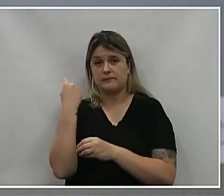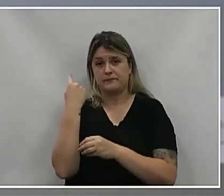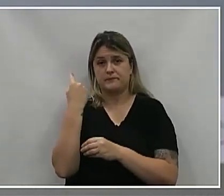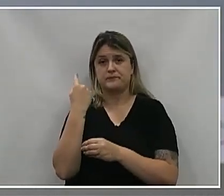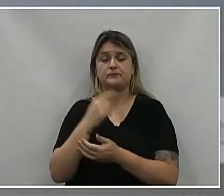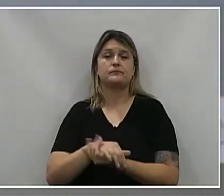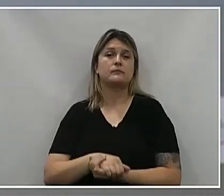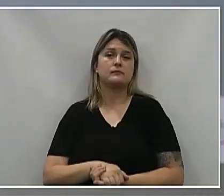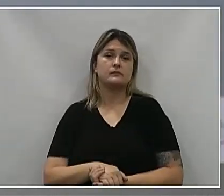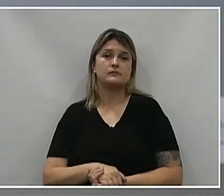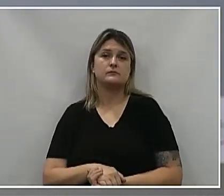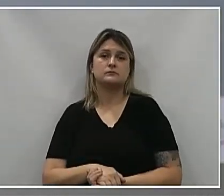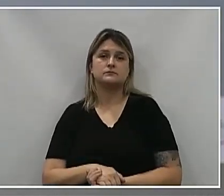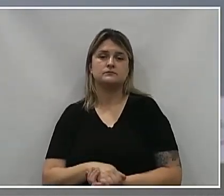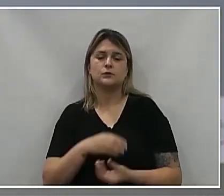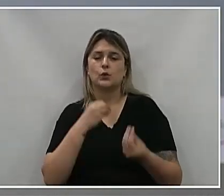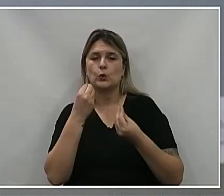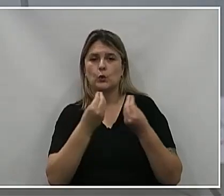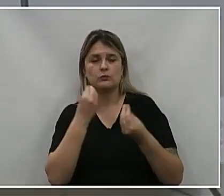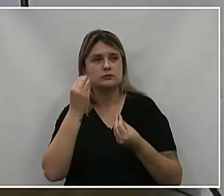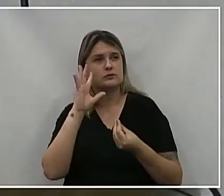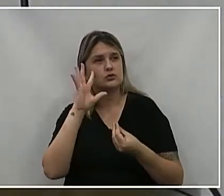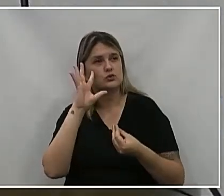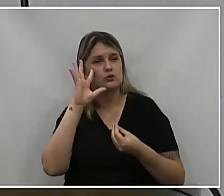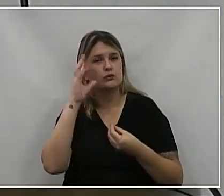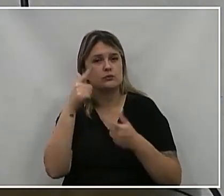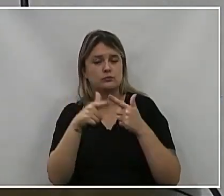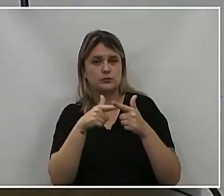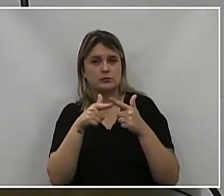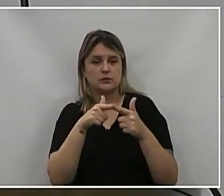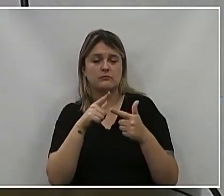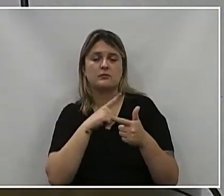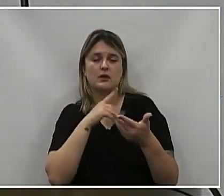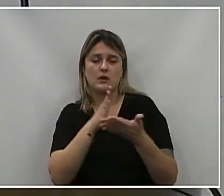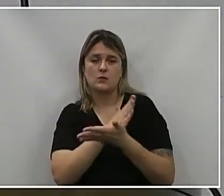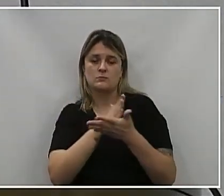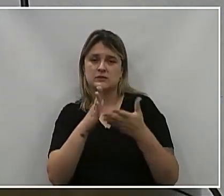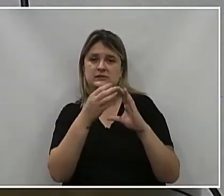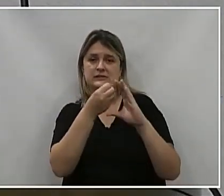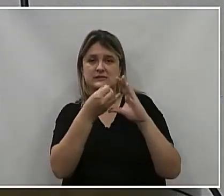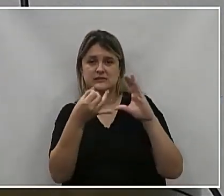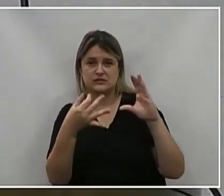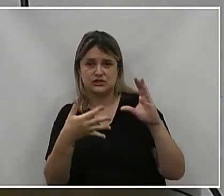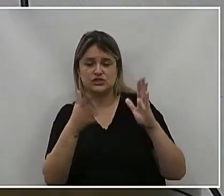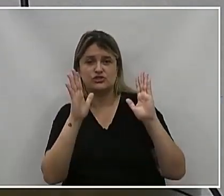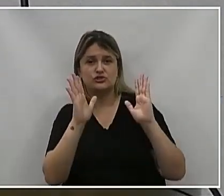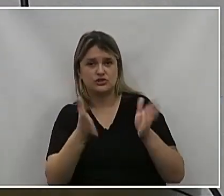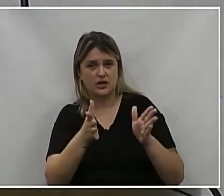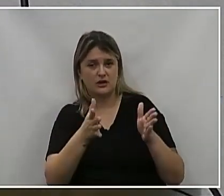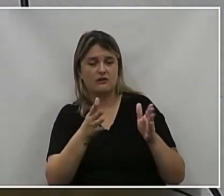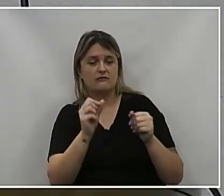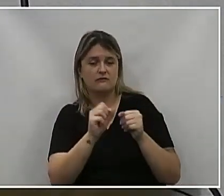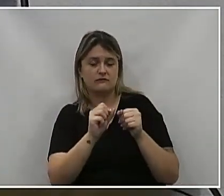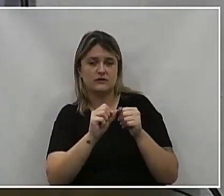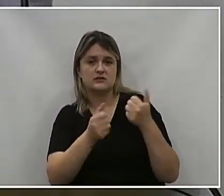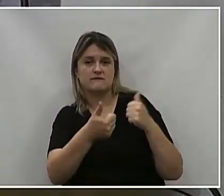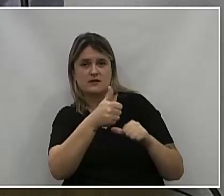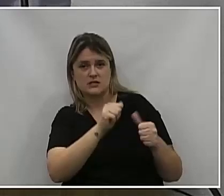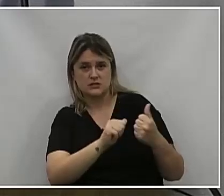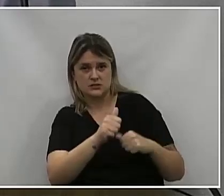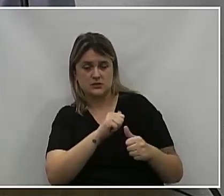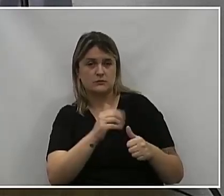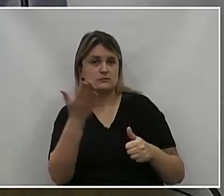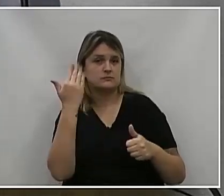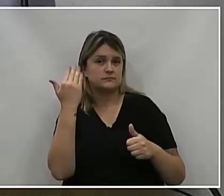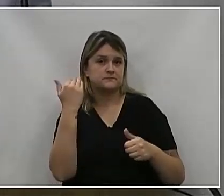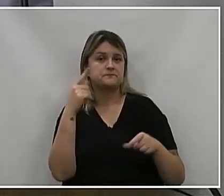a parte da solução, né? Então, a gente tem algumas características já bem avaliadas do processo